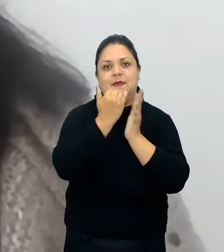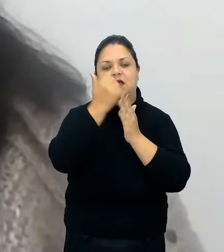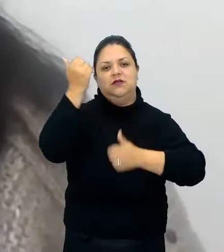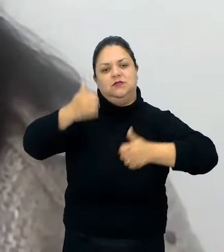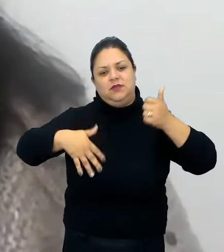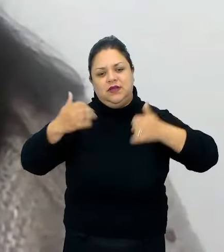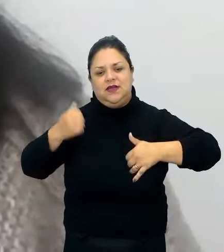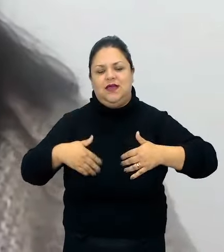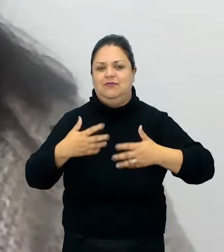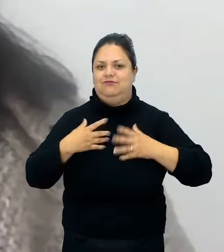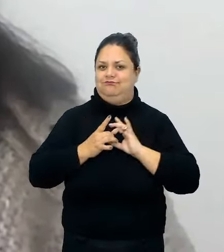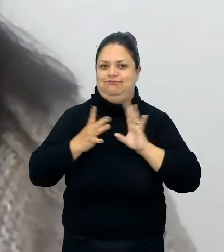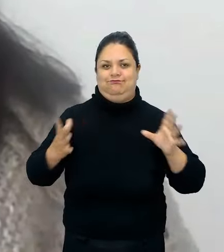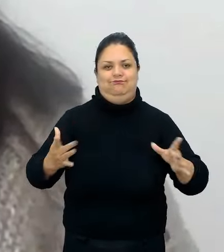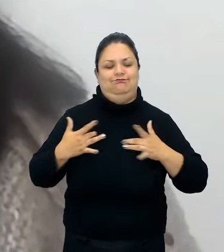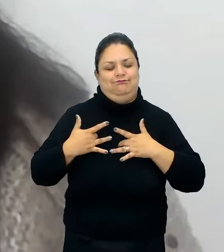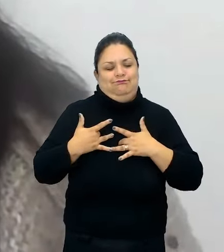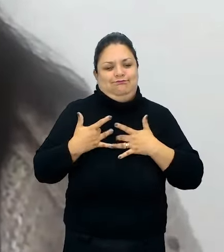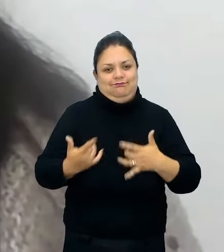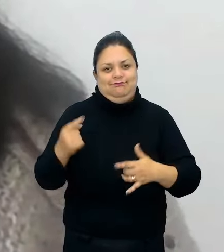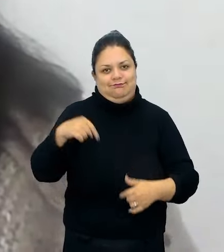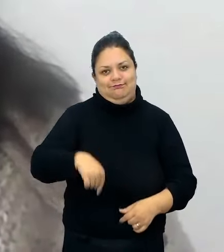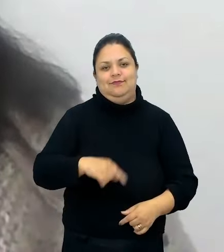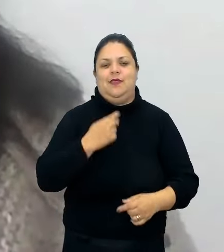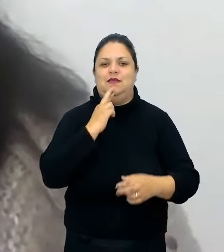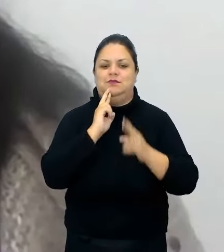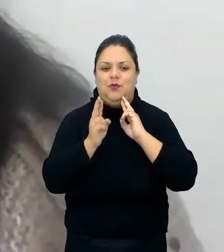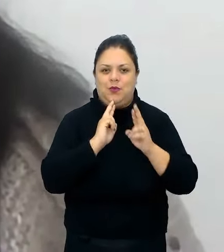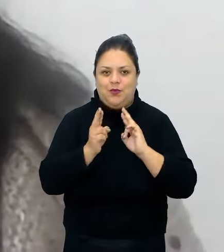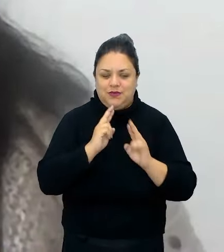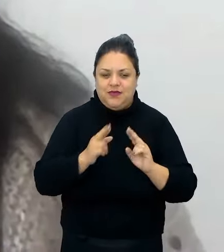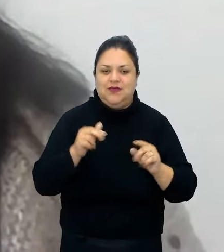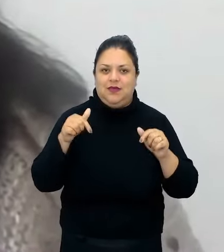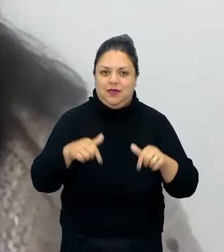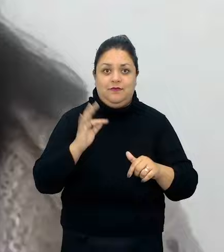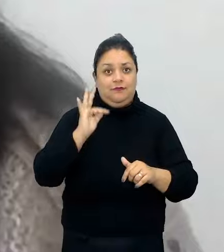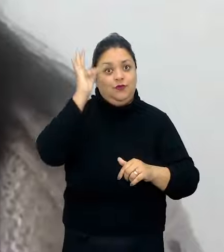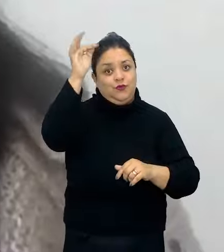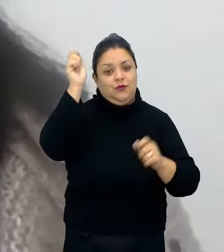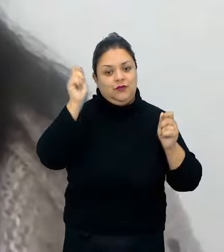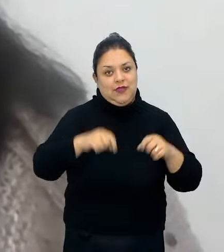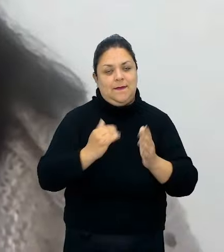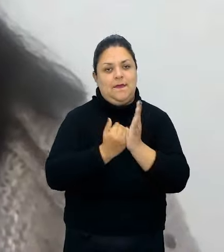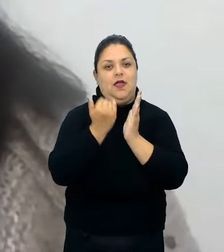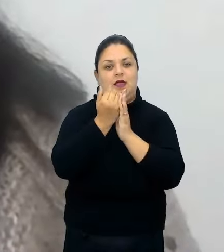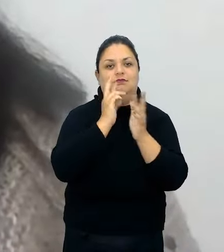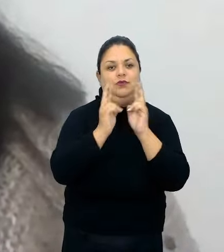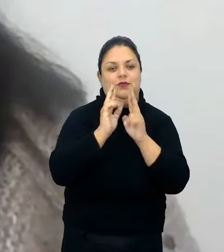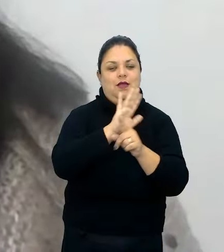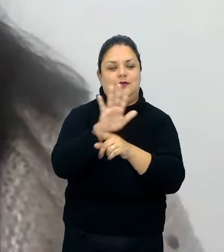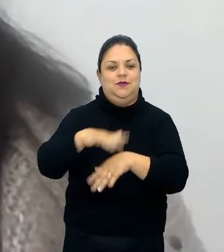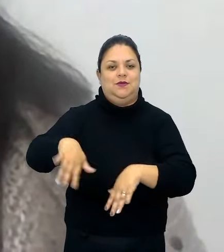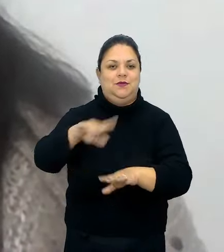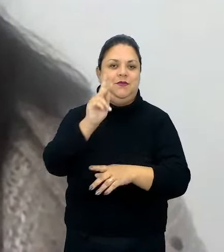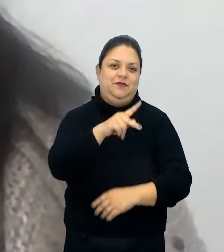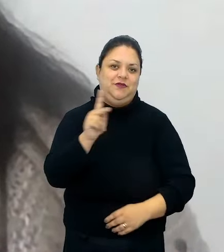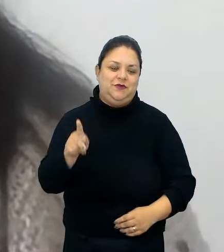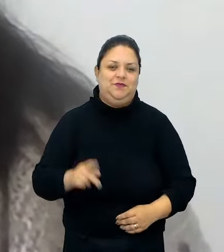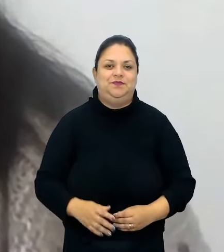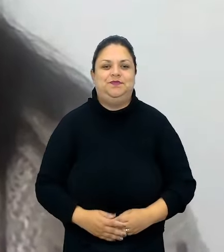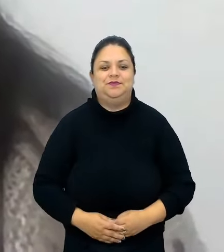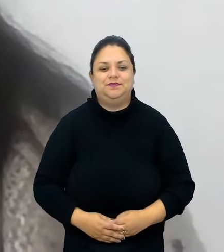necessário, estamos à disposição para responder, né, futuramente, algumas respostas aos professores.